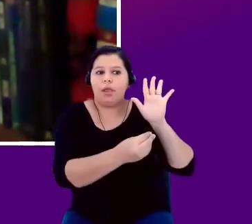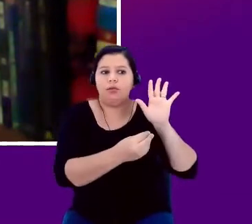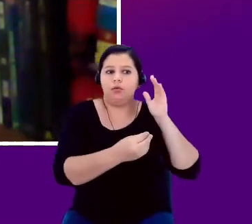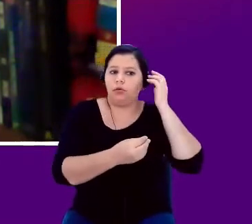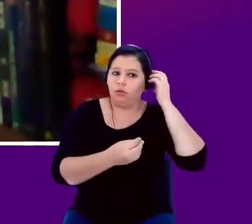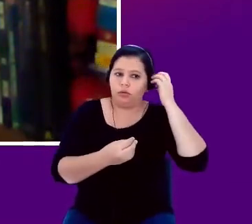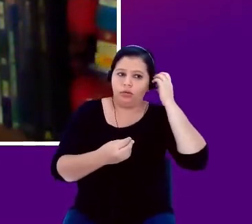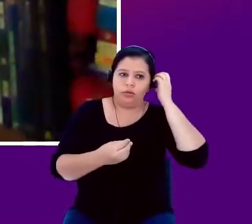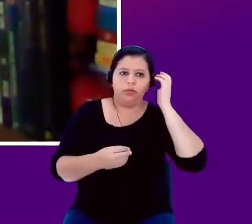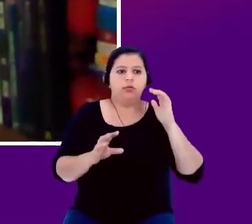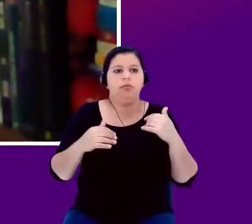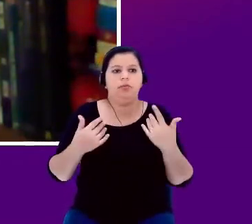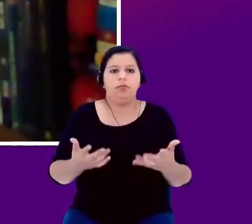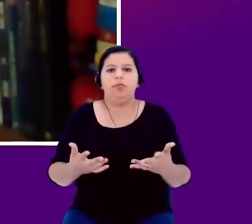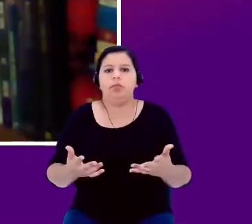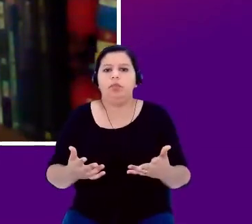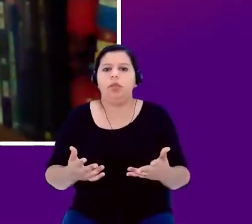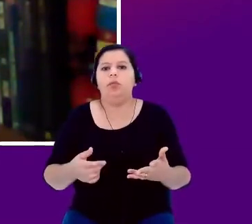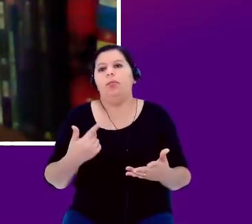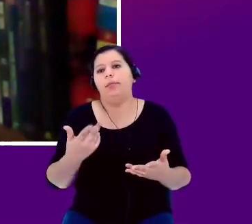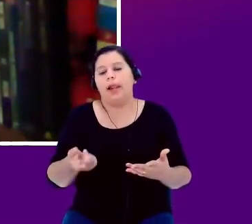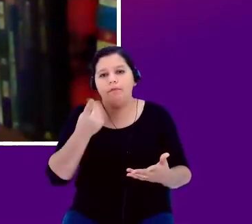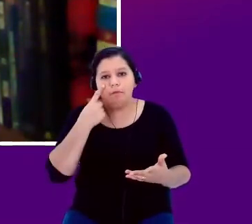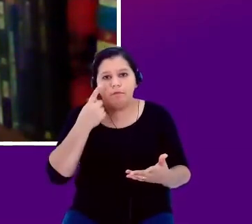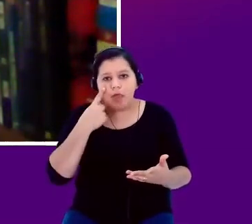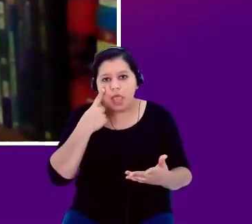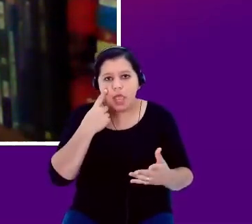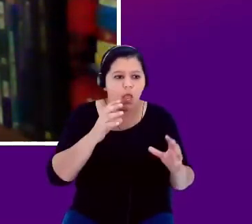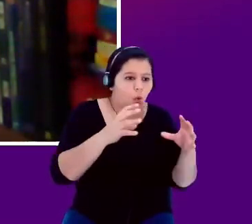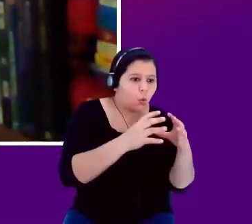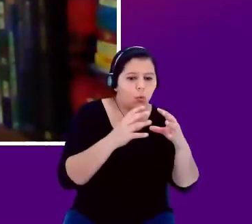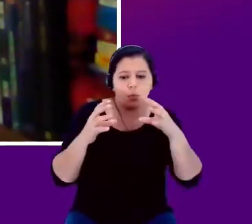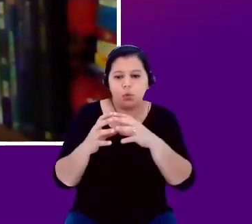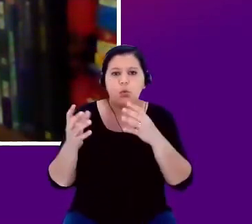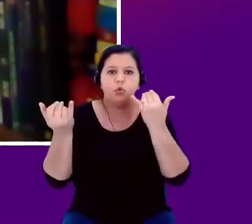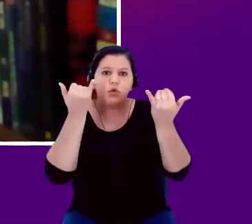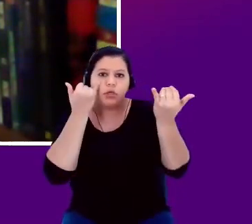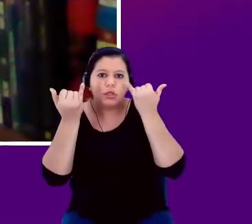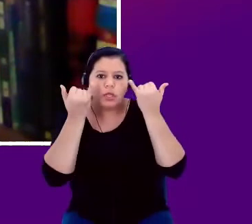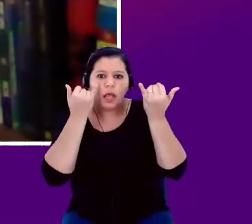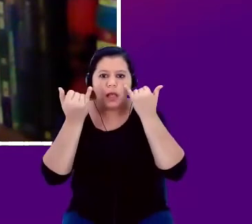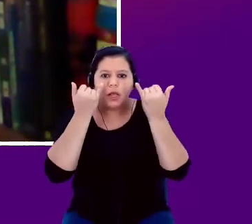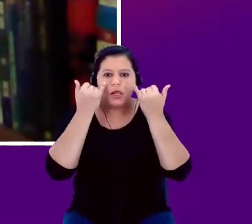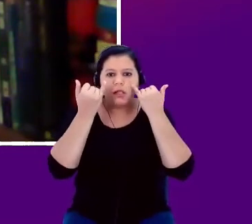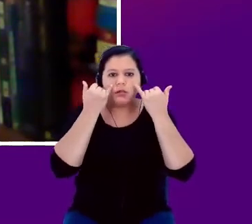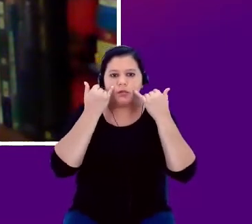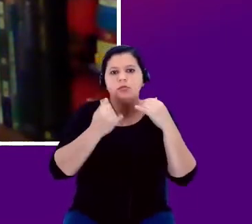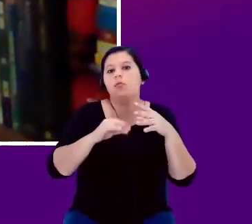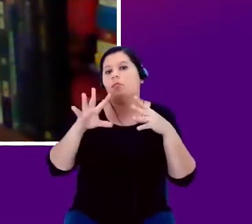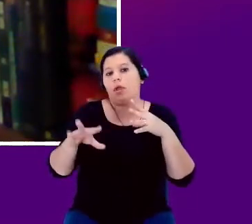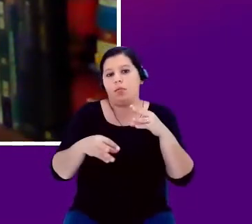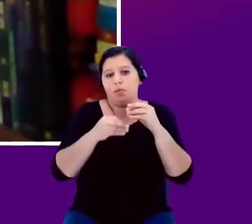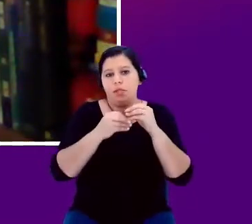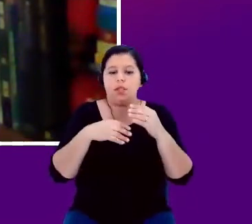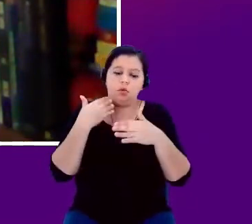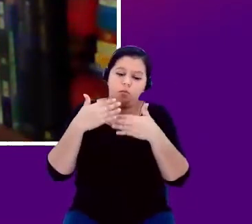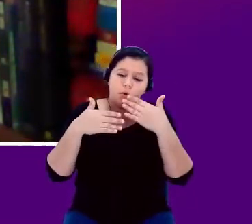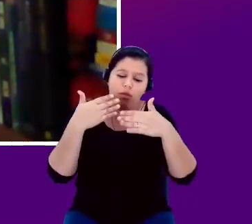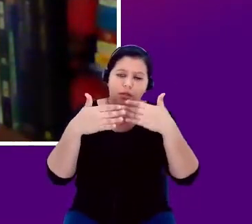específicos para classificação de dados, e requisitos para a implementação de